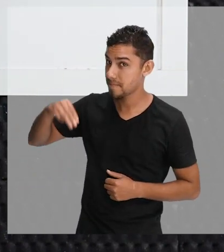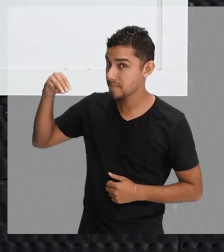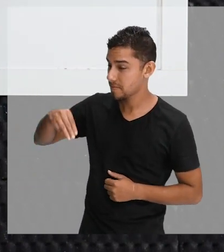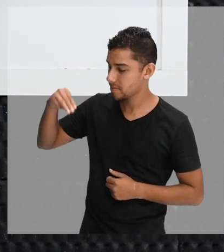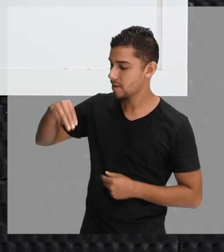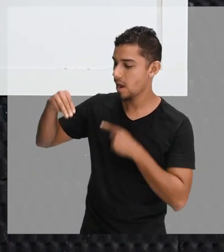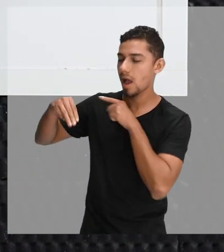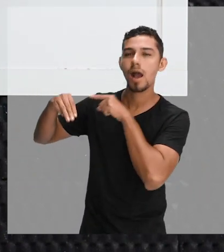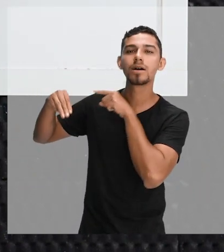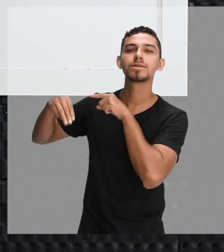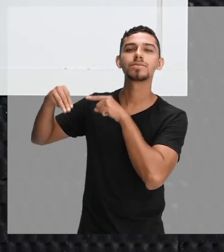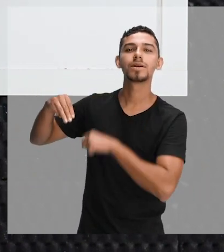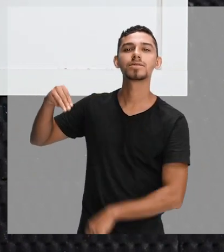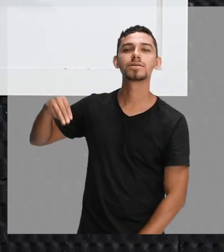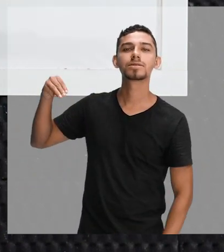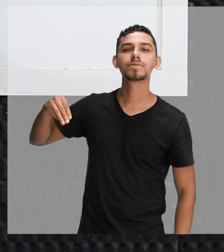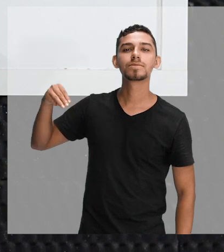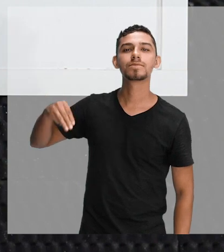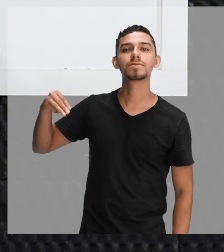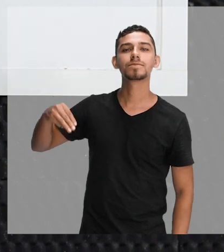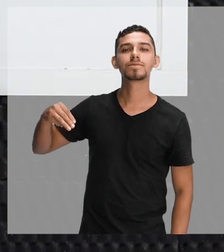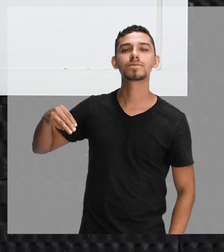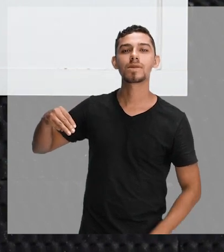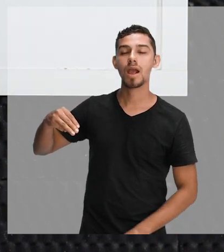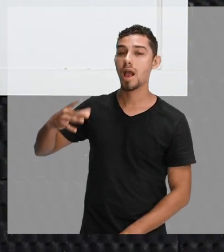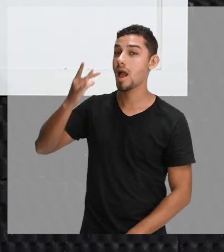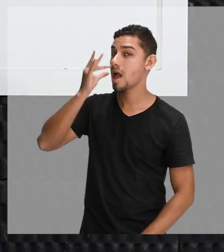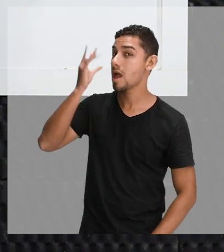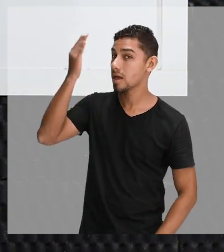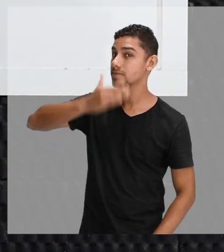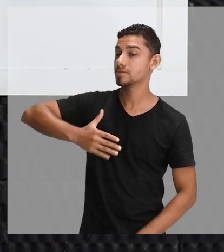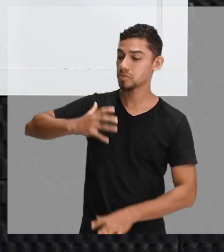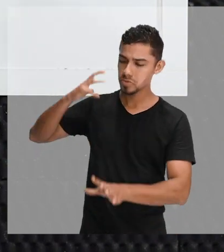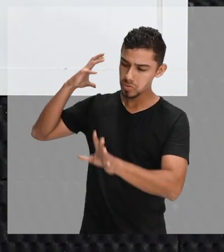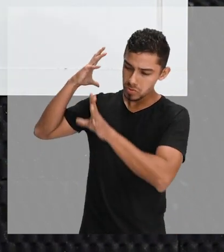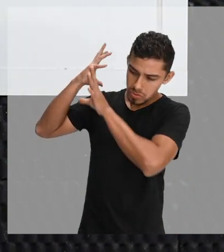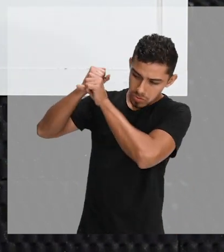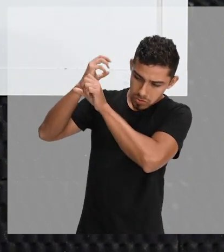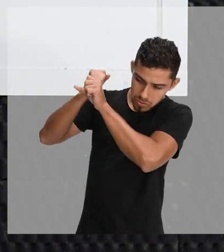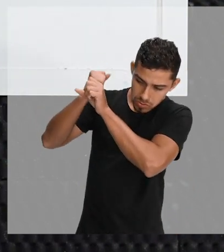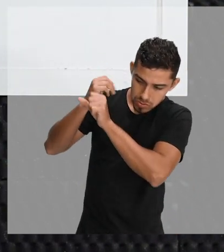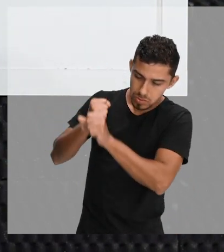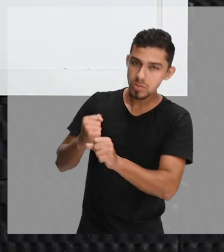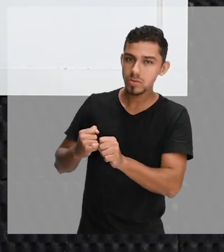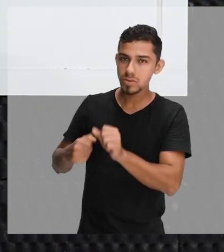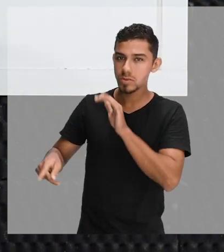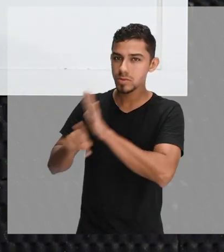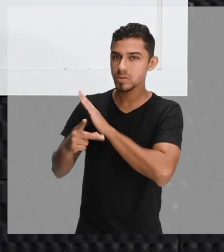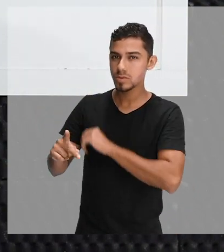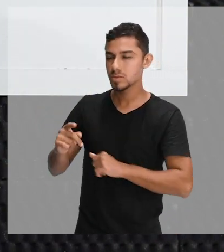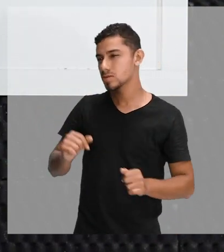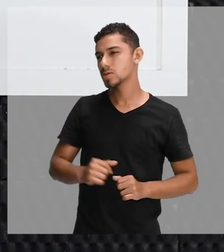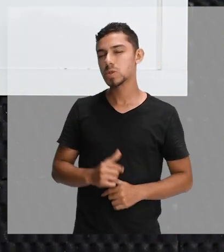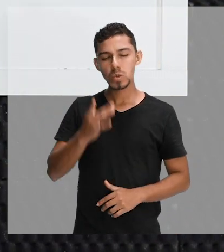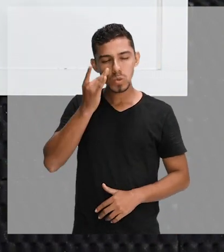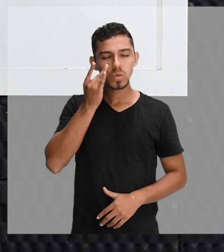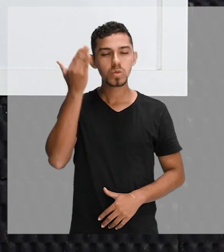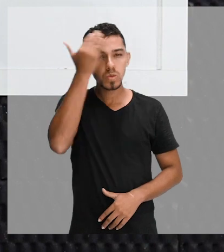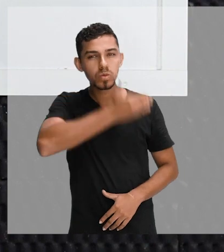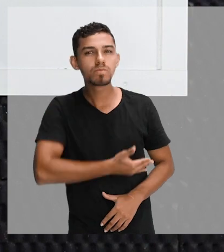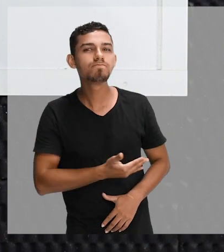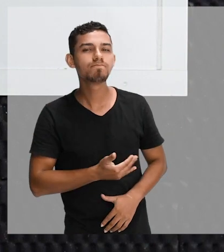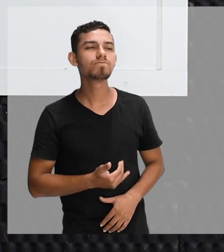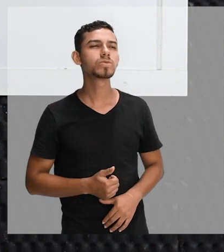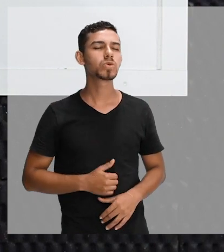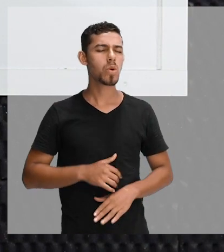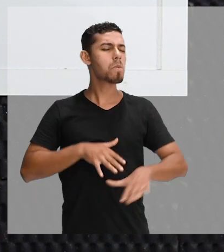Matematicamente, olha só, uma demonstração matemática trazia toda esta comprovação de que